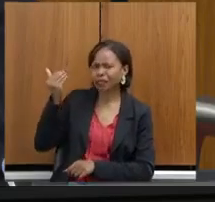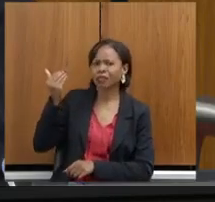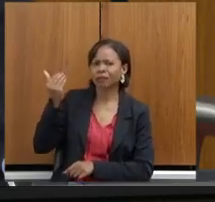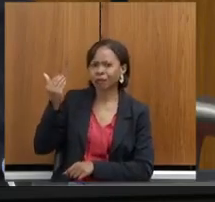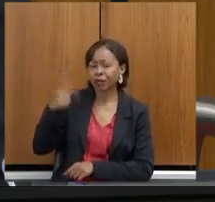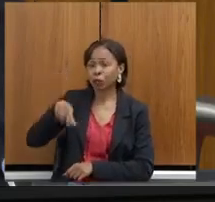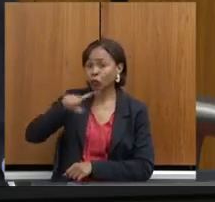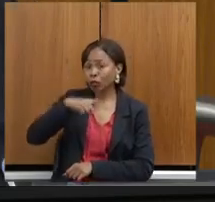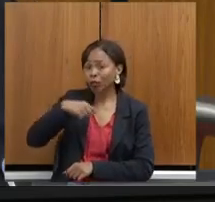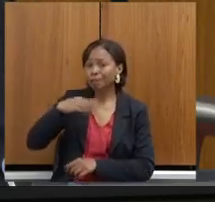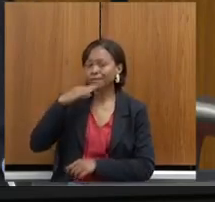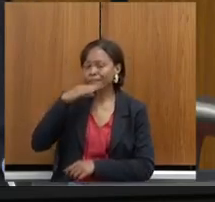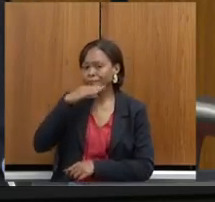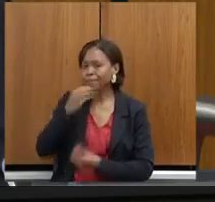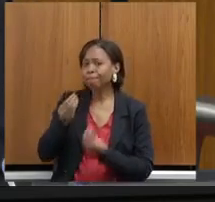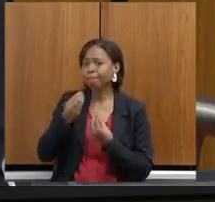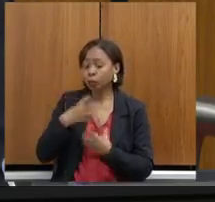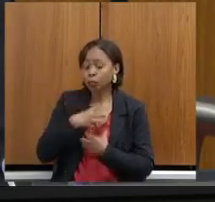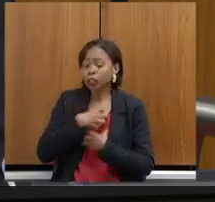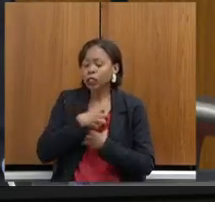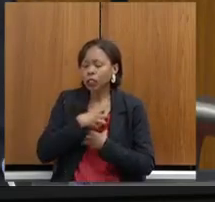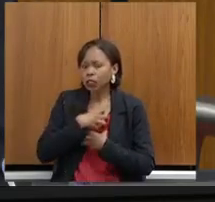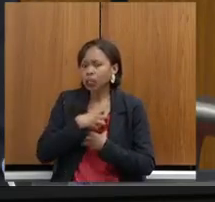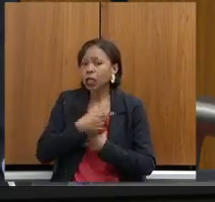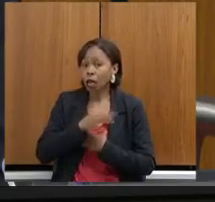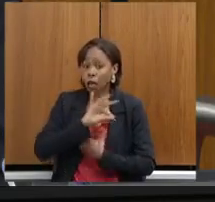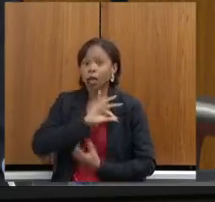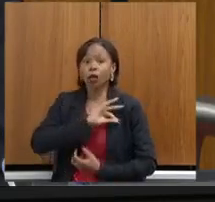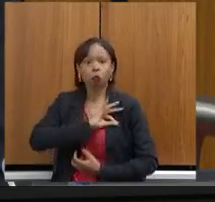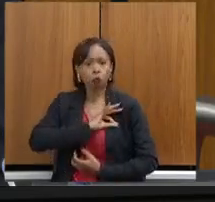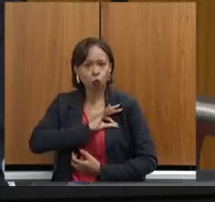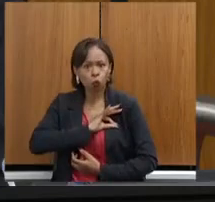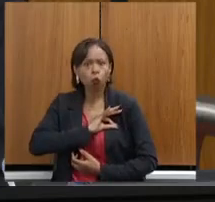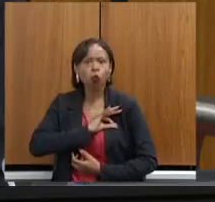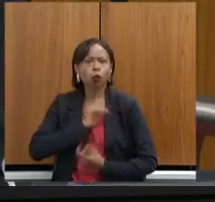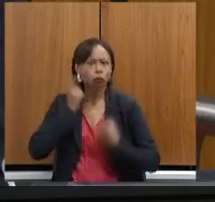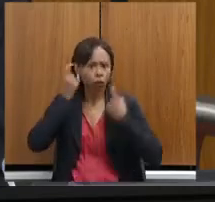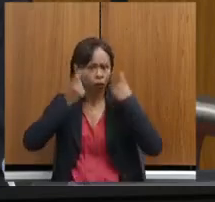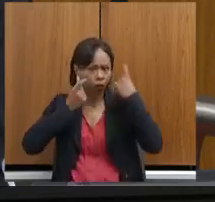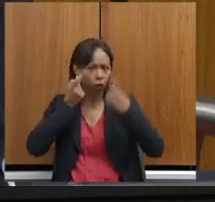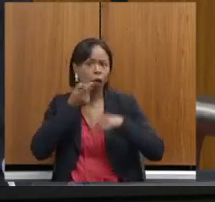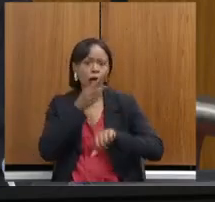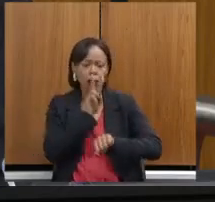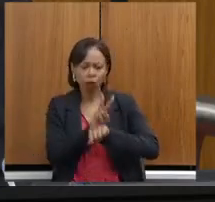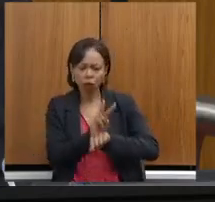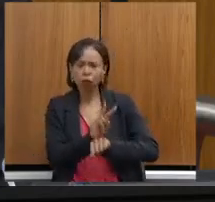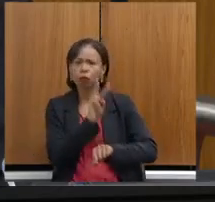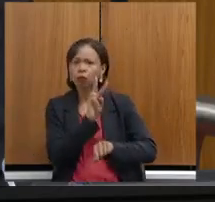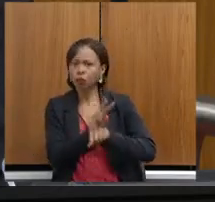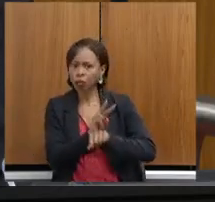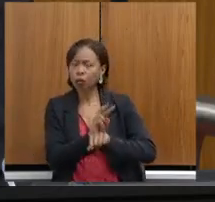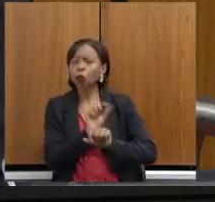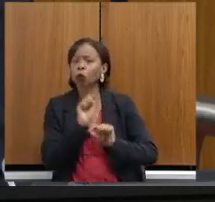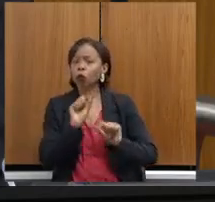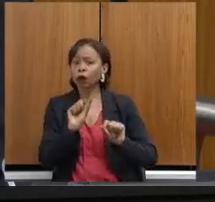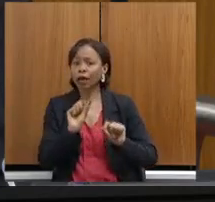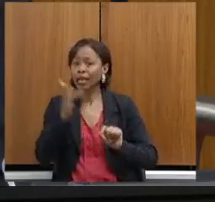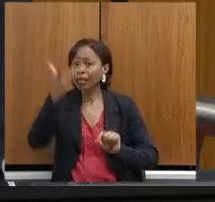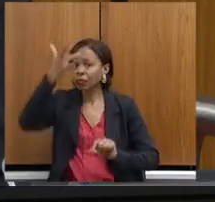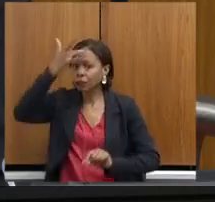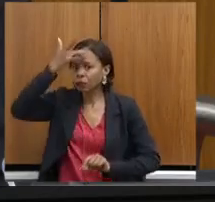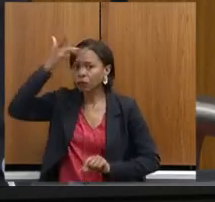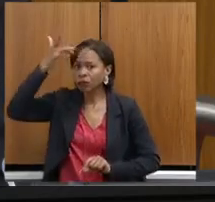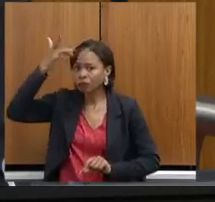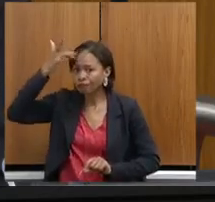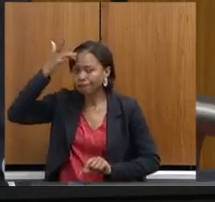essa essa atividade atividade que tem que ter cuidados permanentes com a saúde mental do